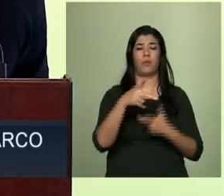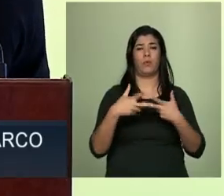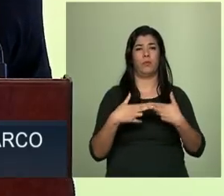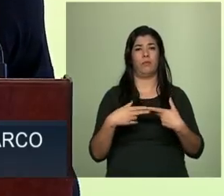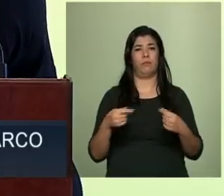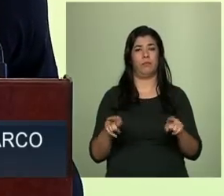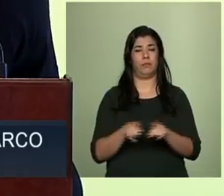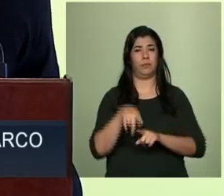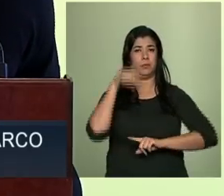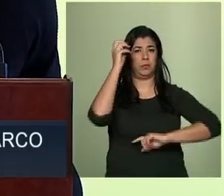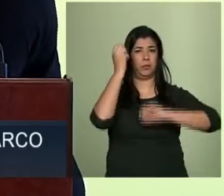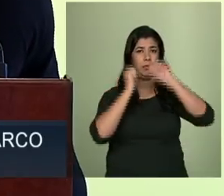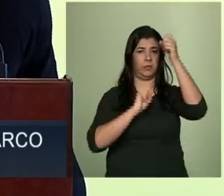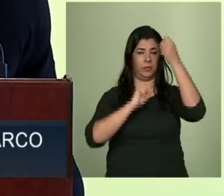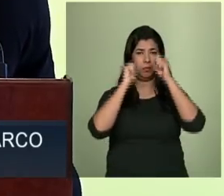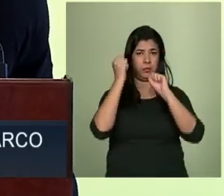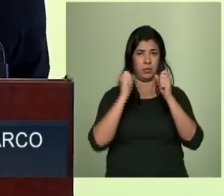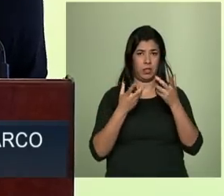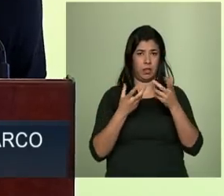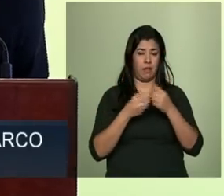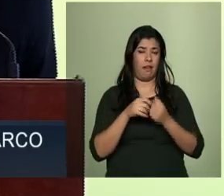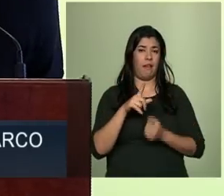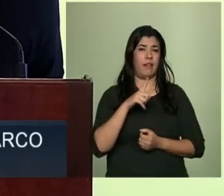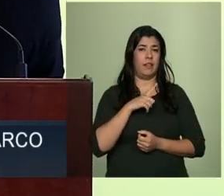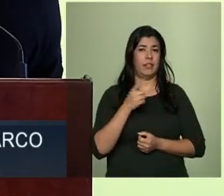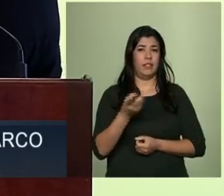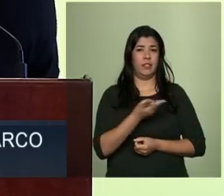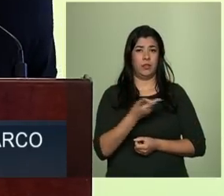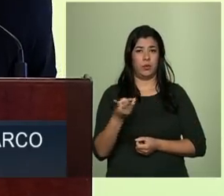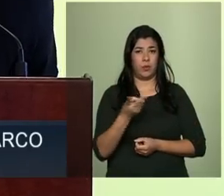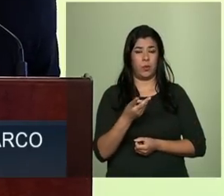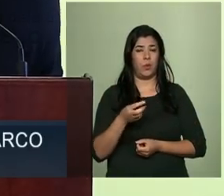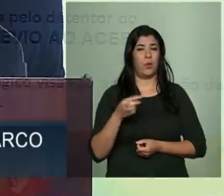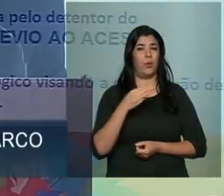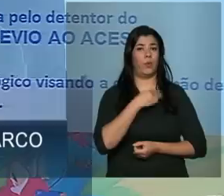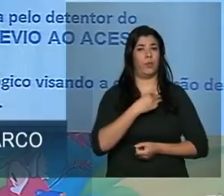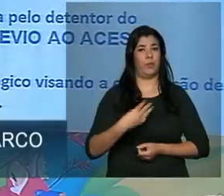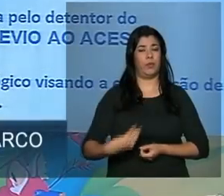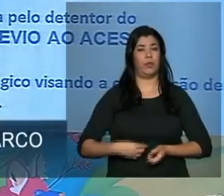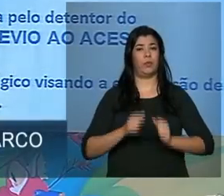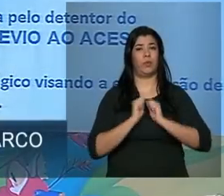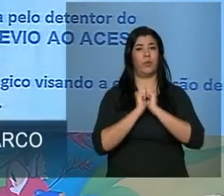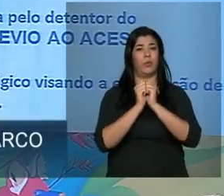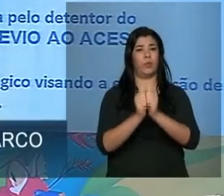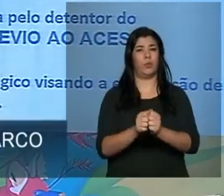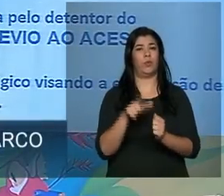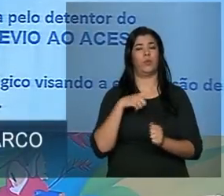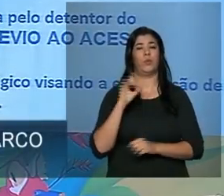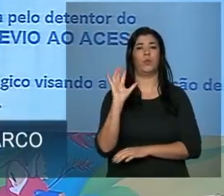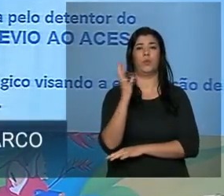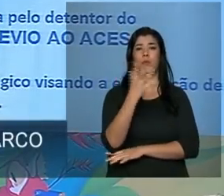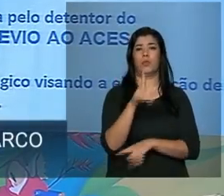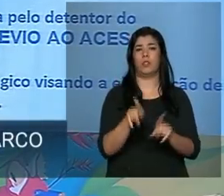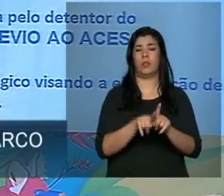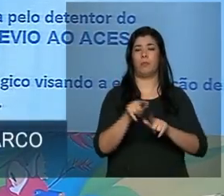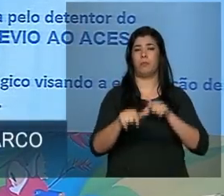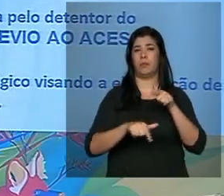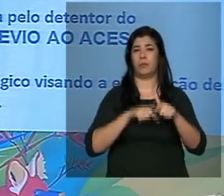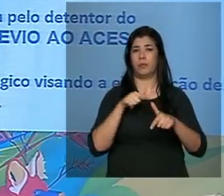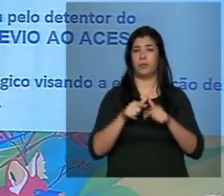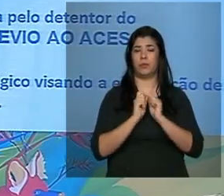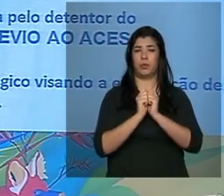a indústria, tá? Então aqui tem os dois ministérios que desde o início, junto com o Ministério do Meio Ambiente,